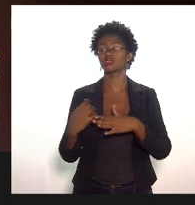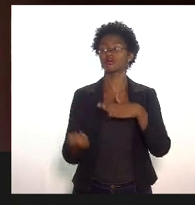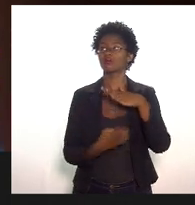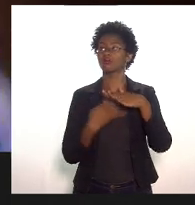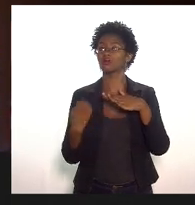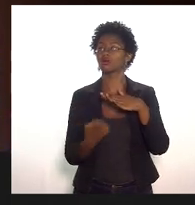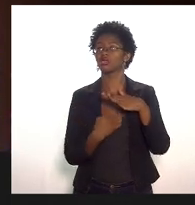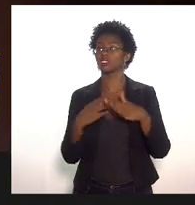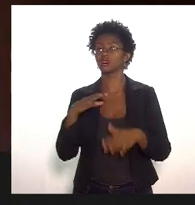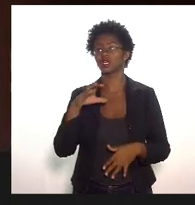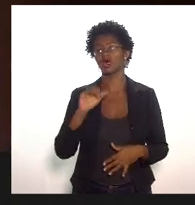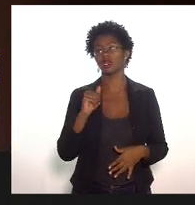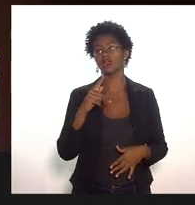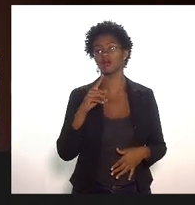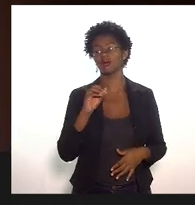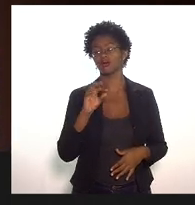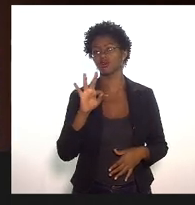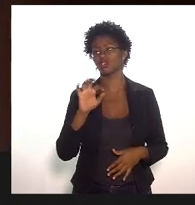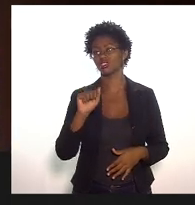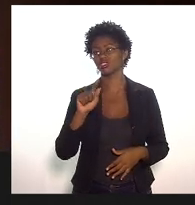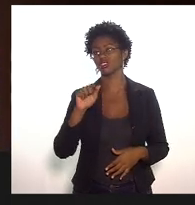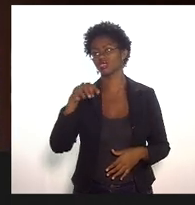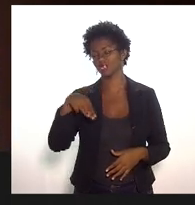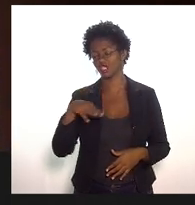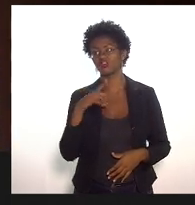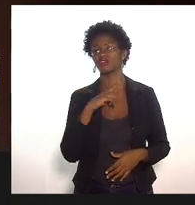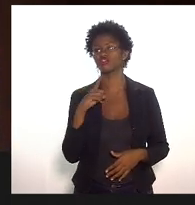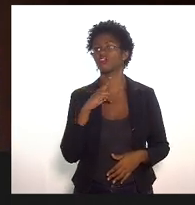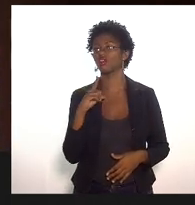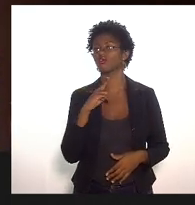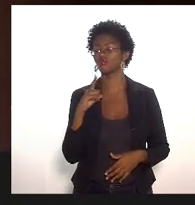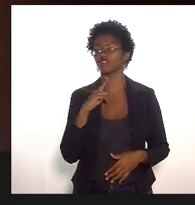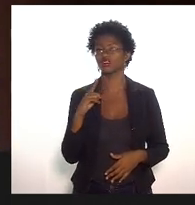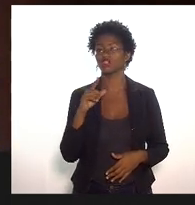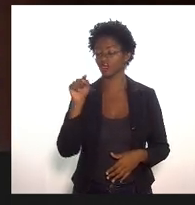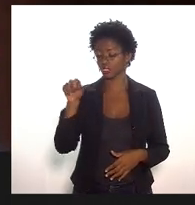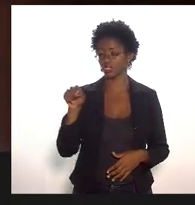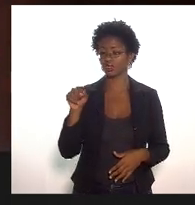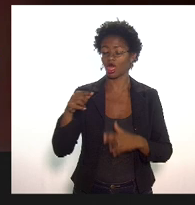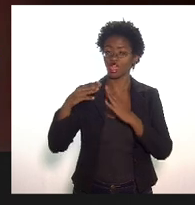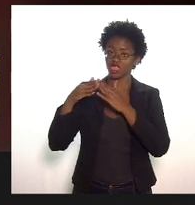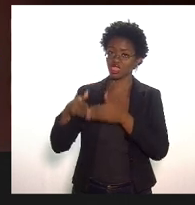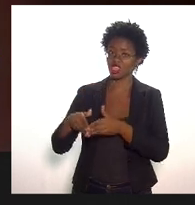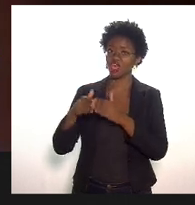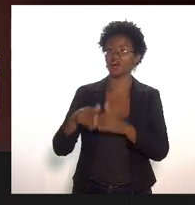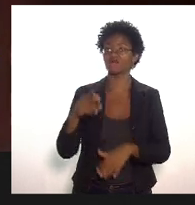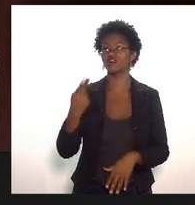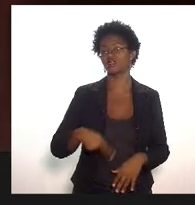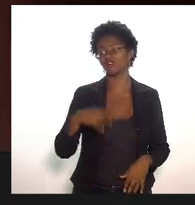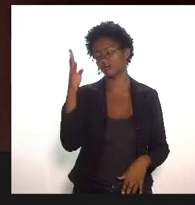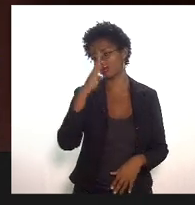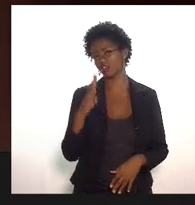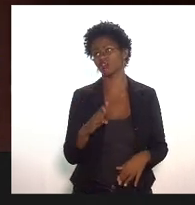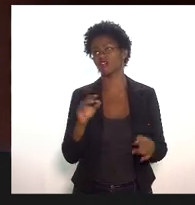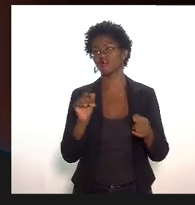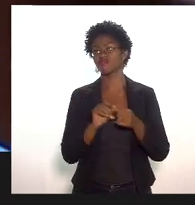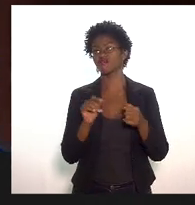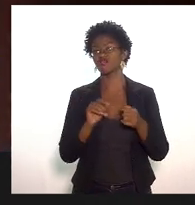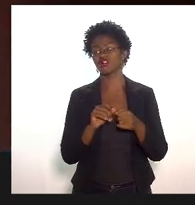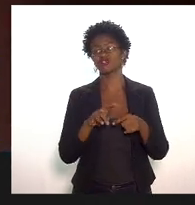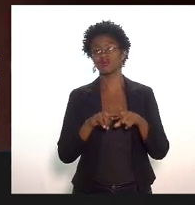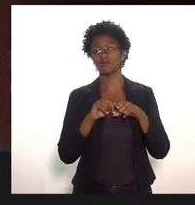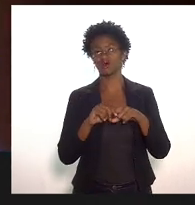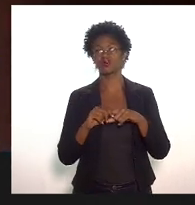ter pelo menos uma parte da sua frota de navios brasileiros, feitos por